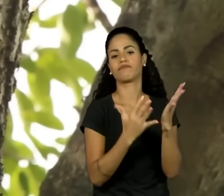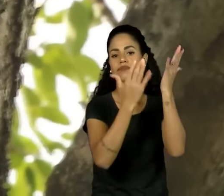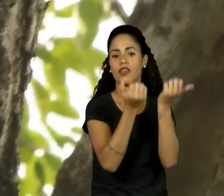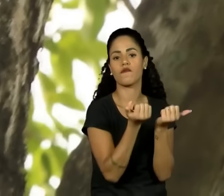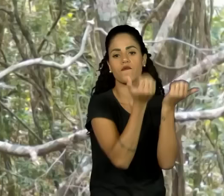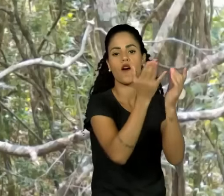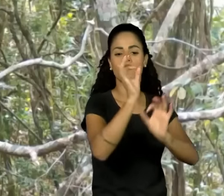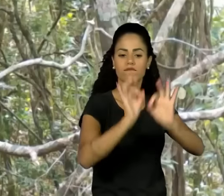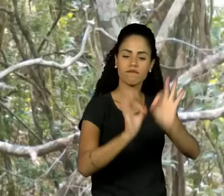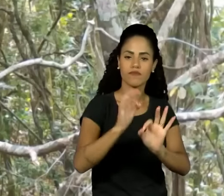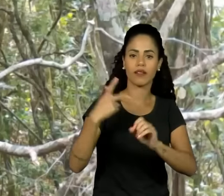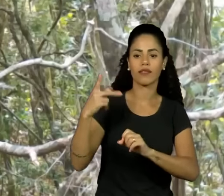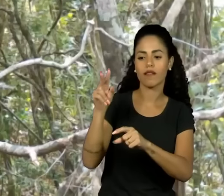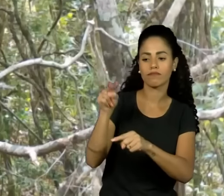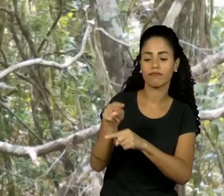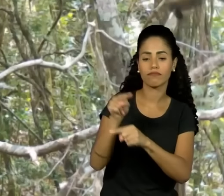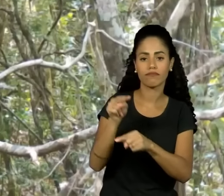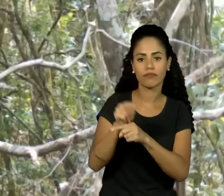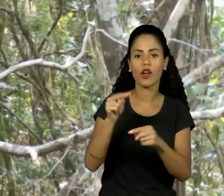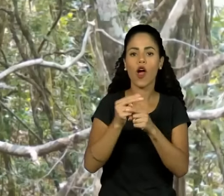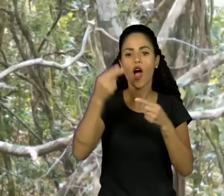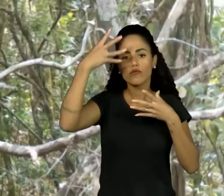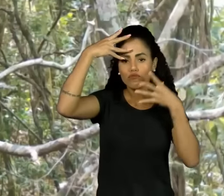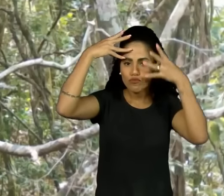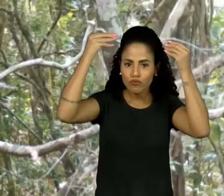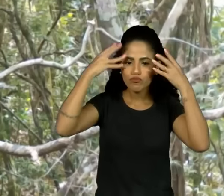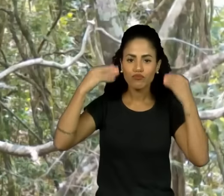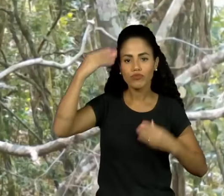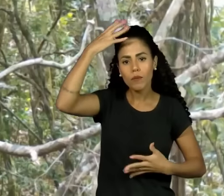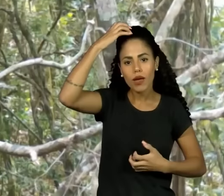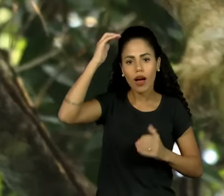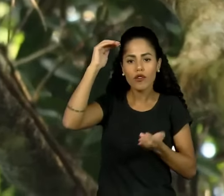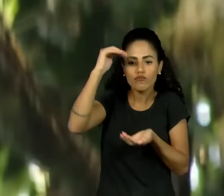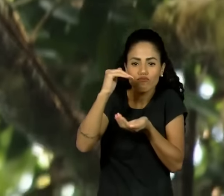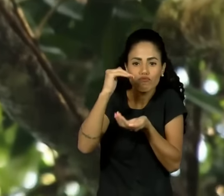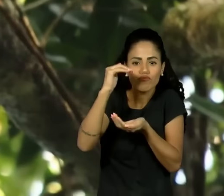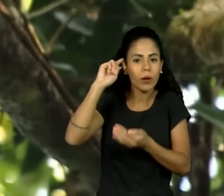pelo projeto de conservação do mico-leão preto.